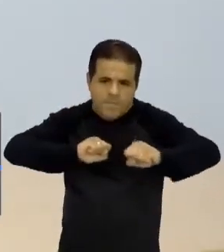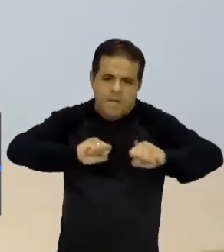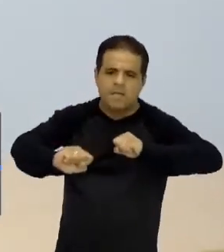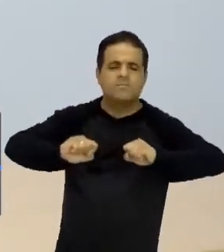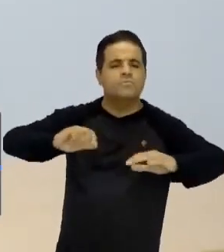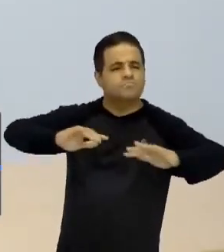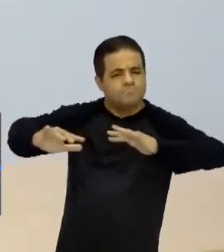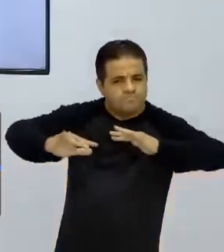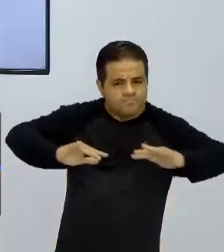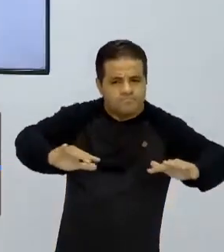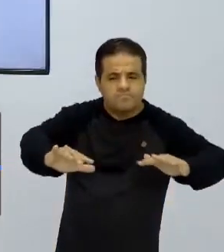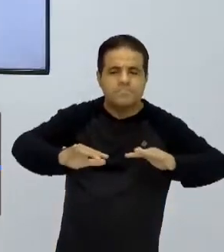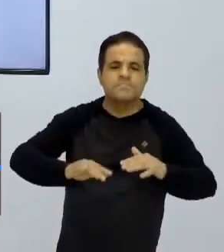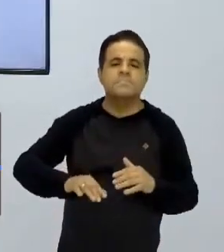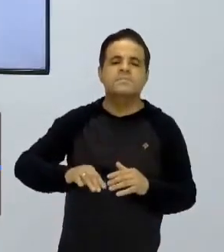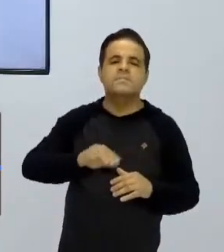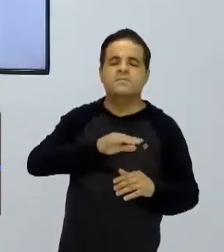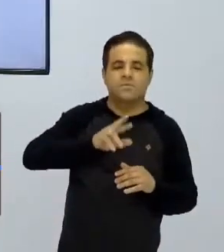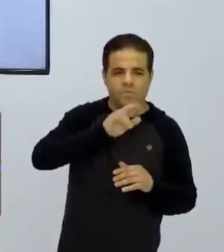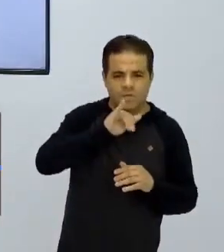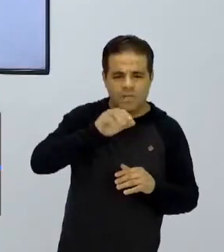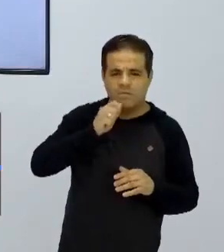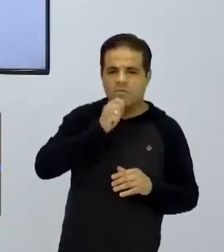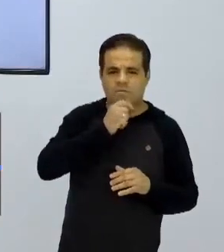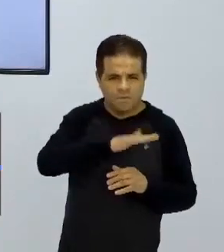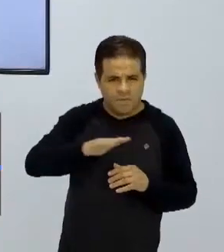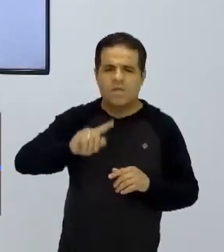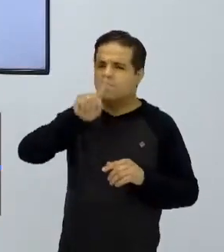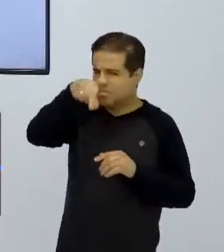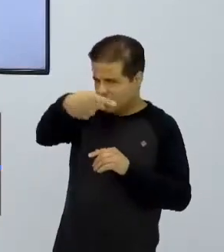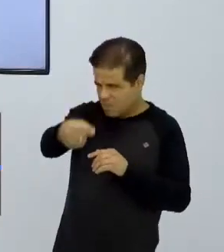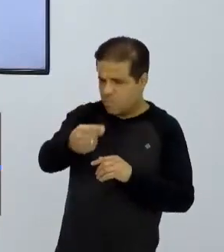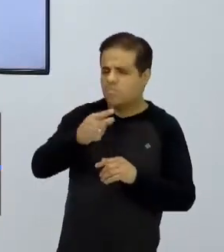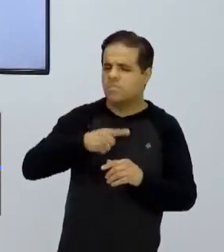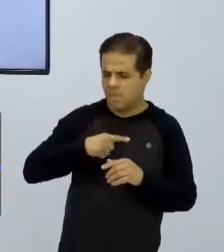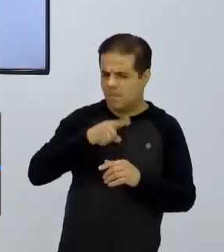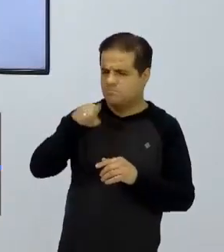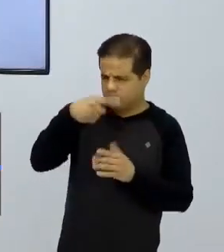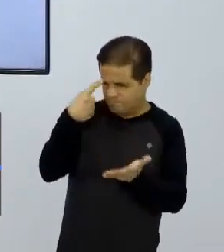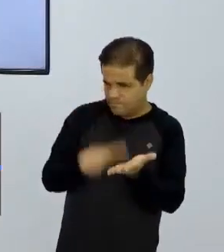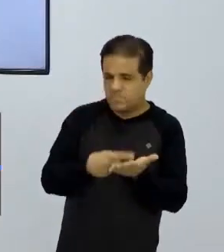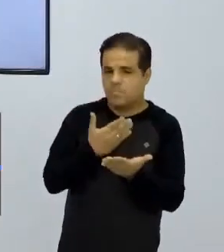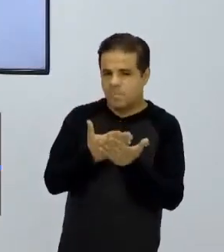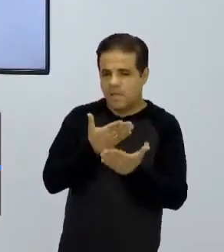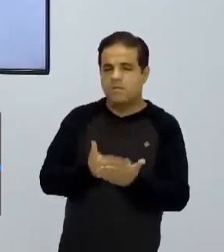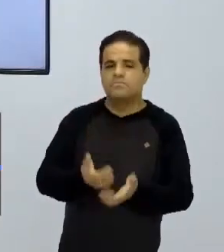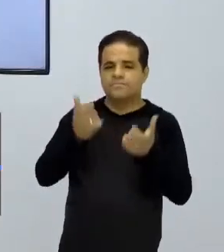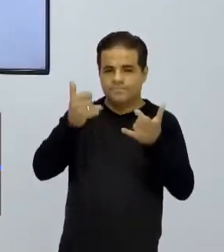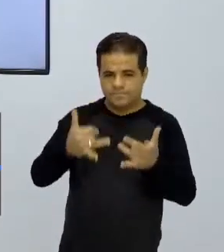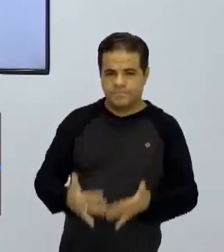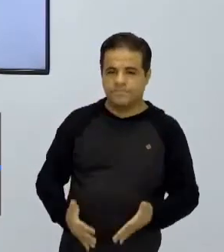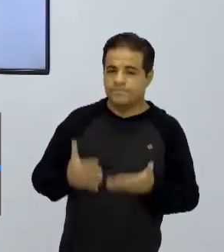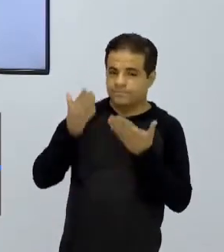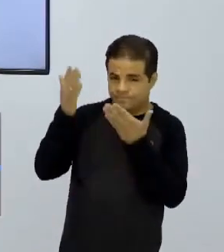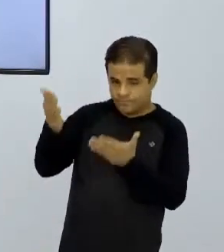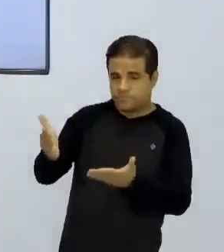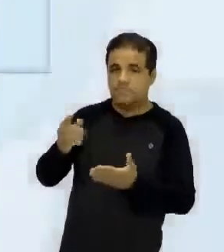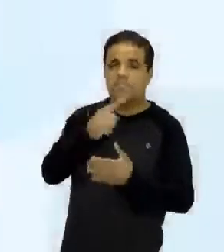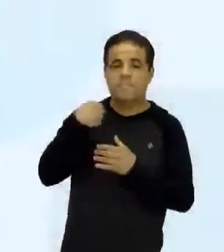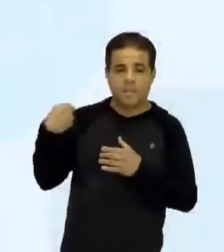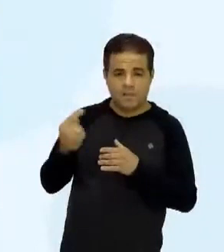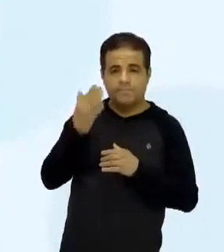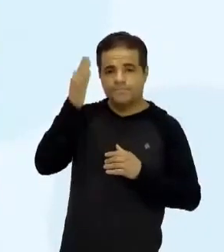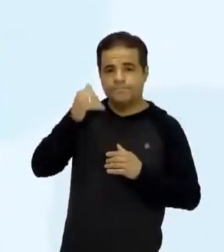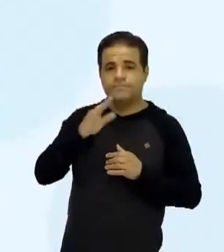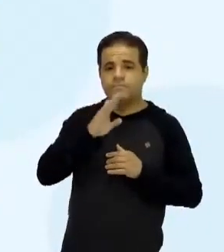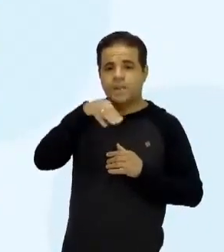esse movimento. É o conhecido aí o Rift Valley. Depois a gente vai ter, acho, uma aula sobre isso. O Magreb é o Magreb, né? Também bastante conhecido,